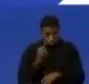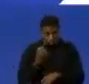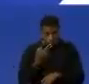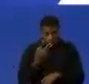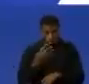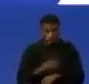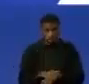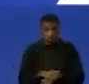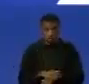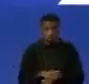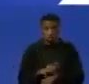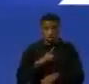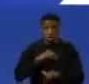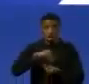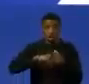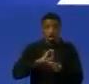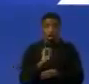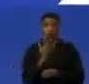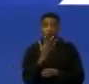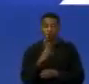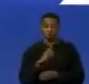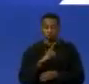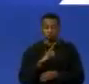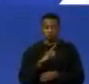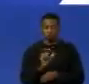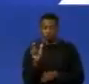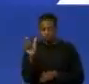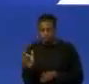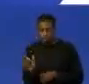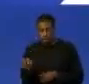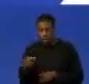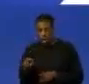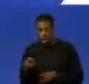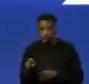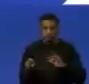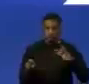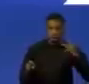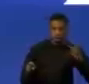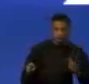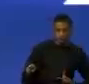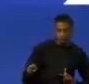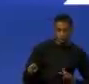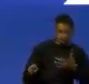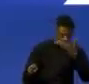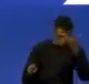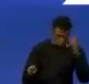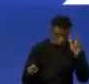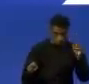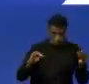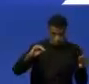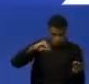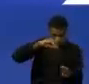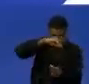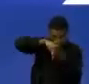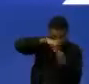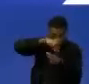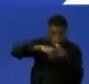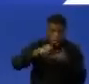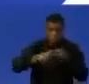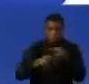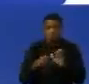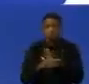aconteceu? Tivemos uma mistura dessas proteínas na membrana plasmática. E ele vai